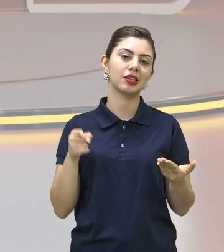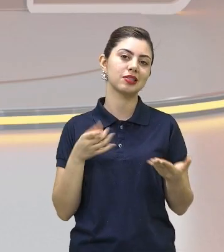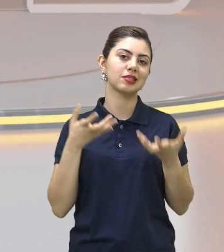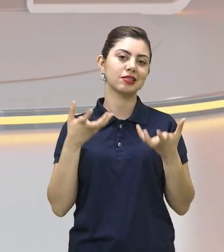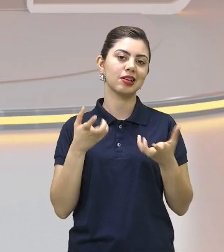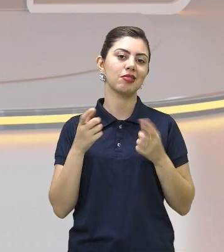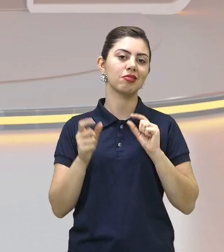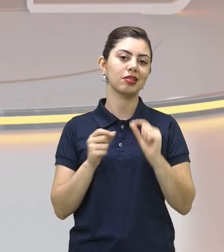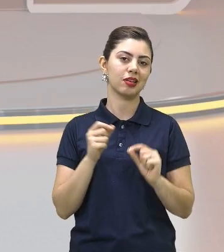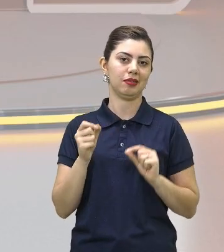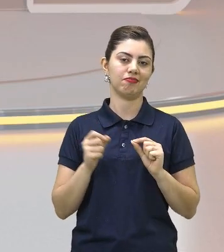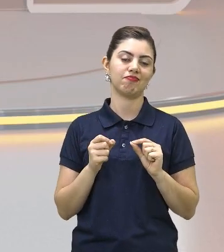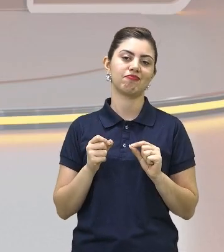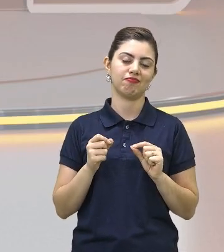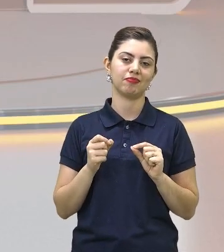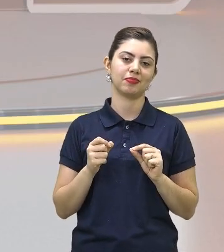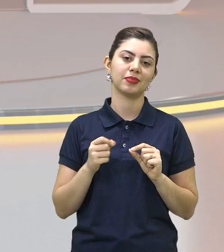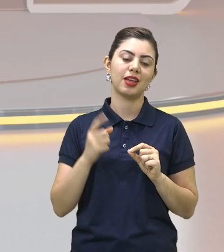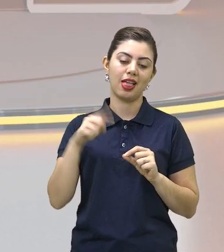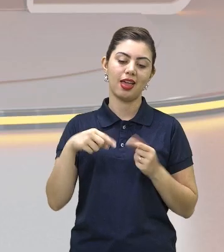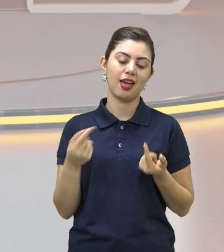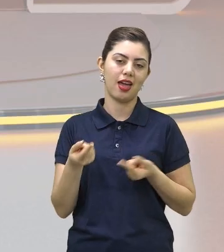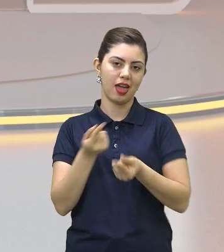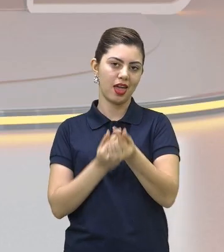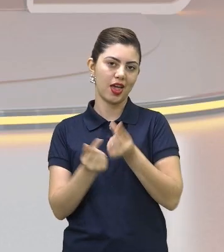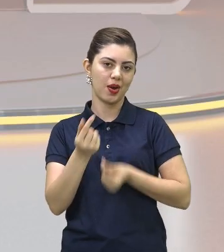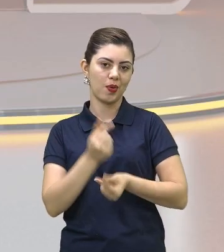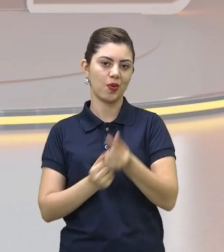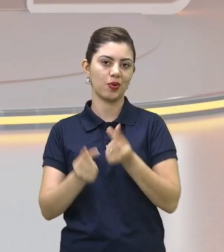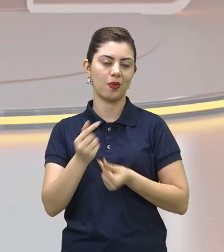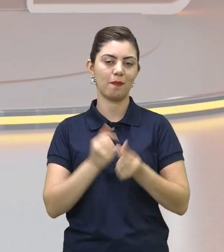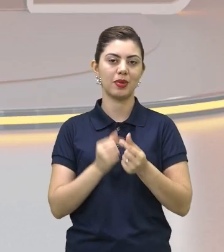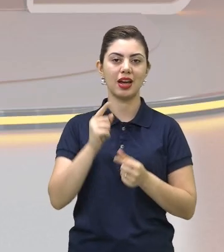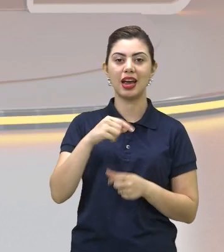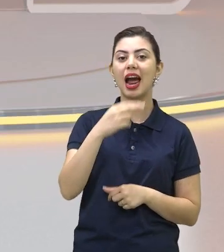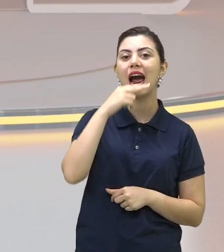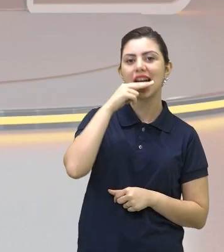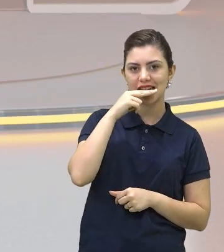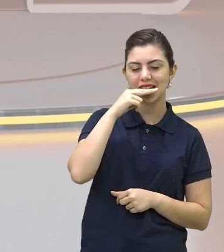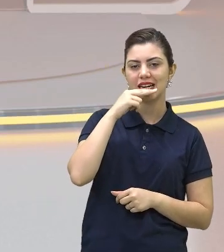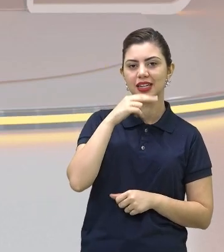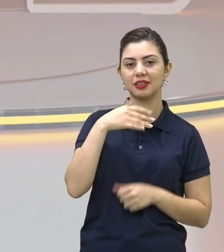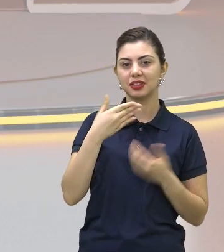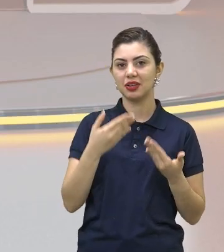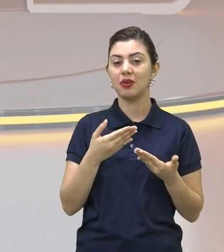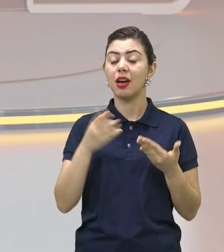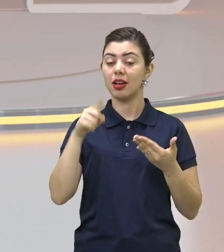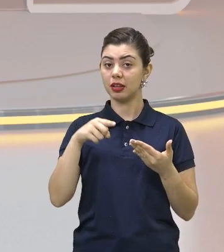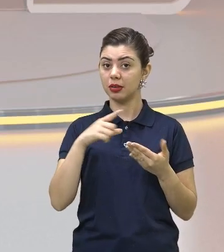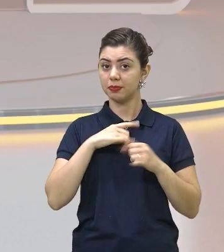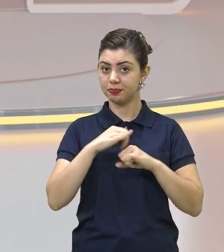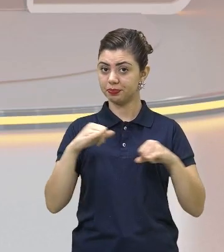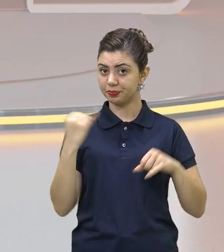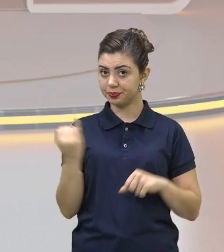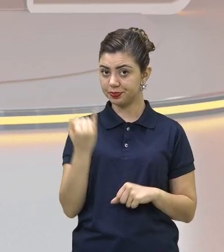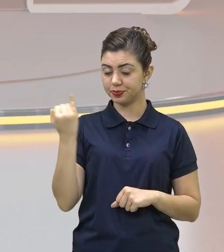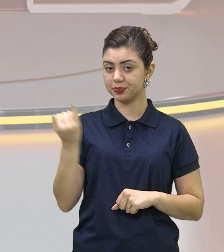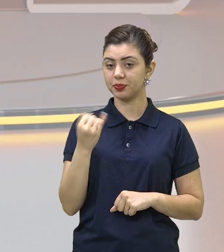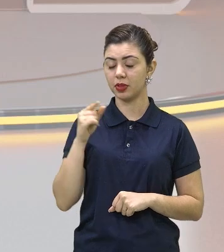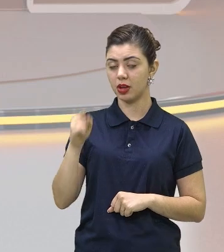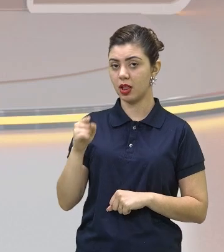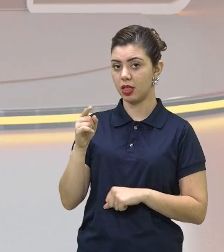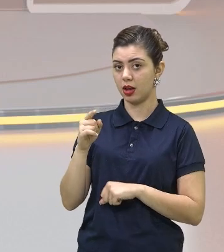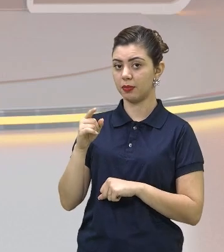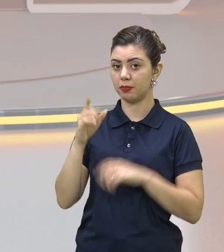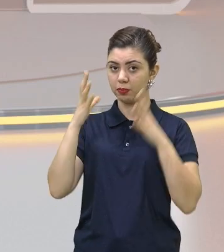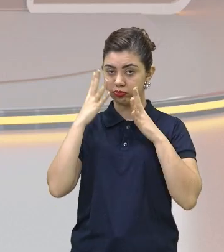agora dessa, né, economia que foi, então, a cana-de-açúcar. E aí eu falo para vocês algo importante. Esses